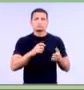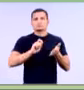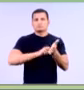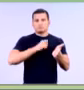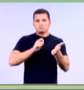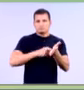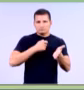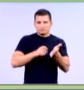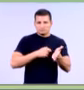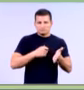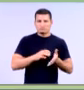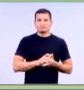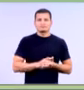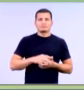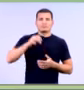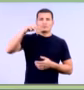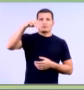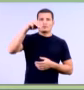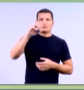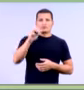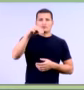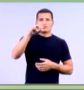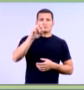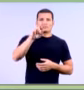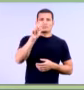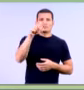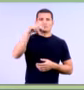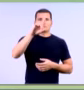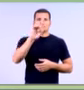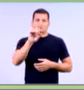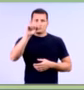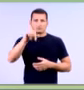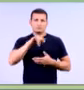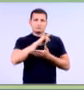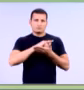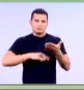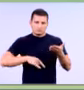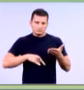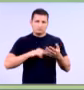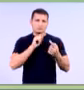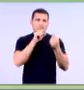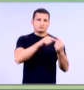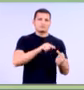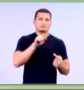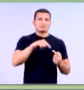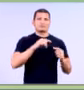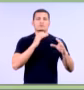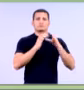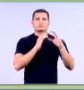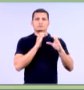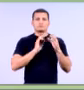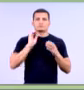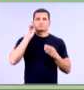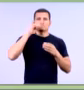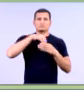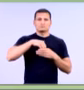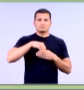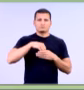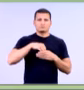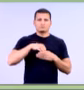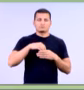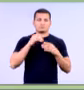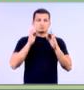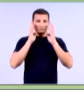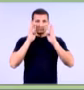ok? O memorando, ele é um documento que objetiva a comunicação interna.